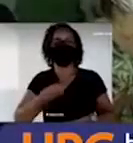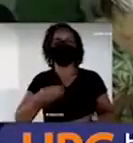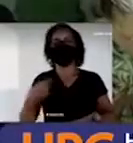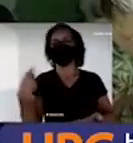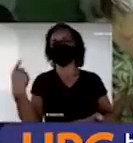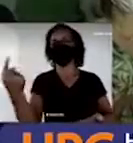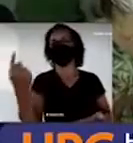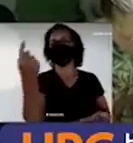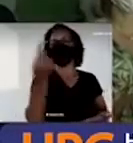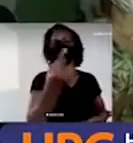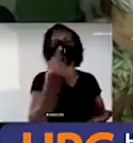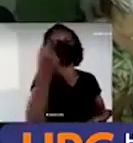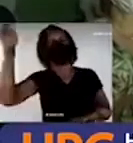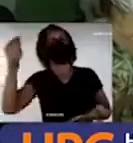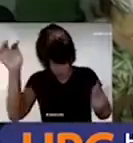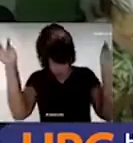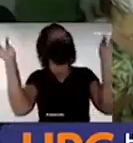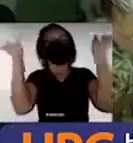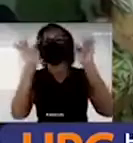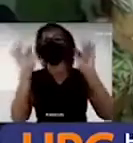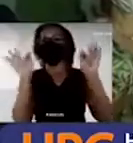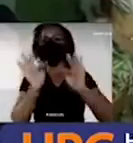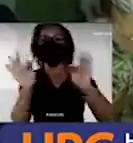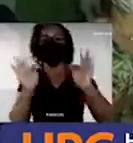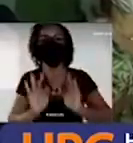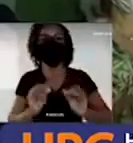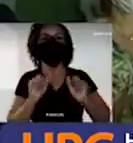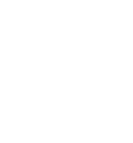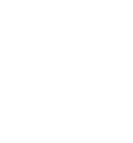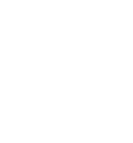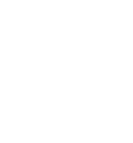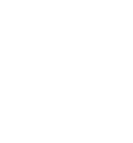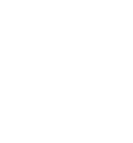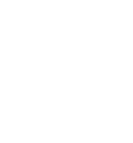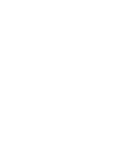não têm ideia o quanto eu tô feliz em poder estar inaugurando